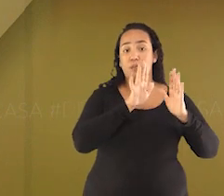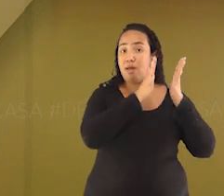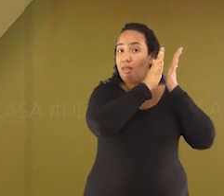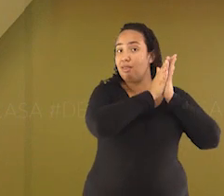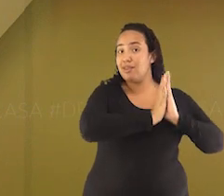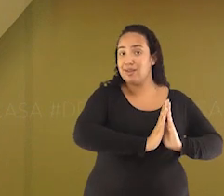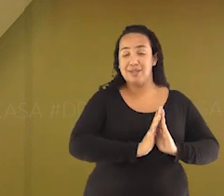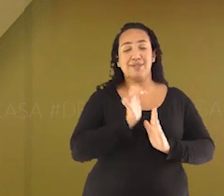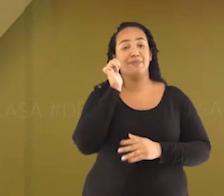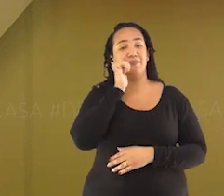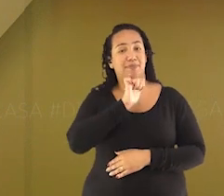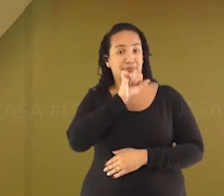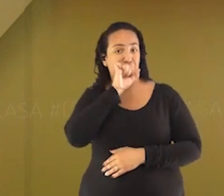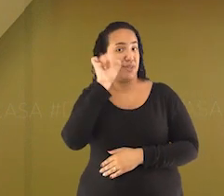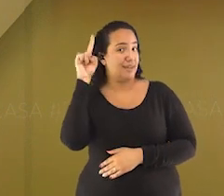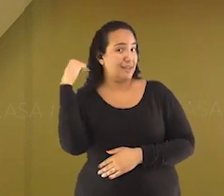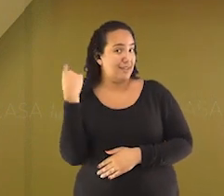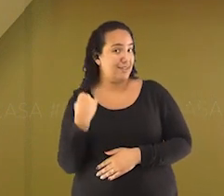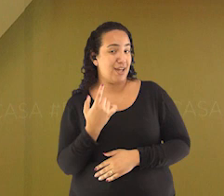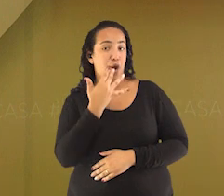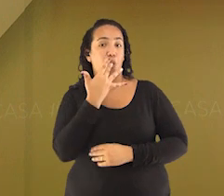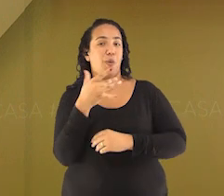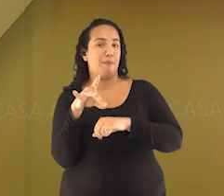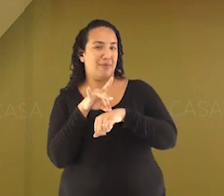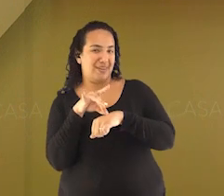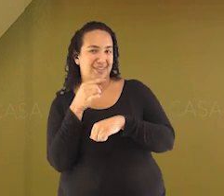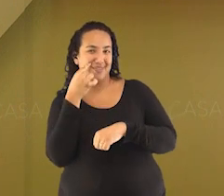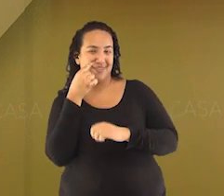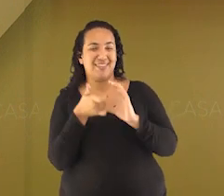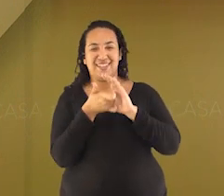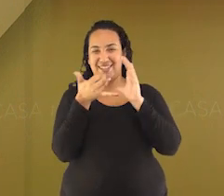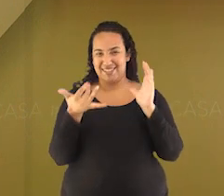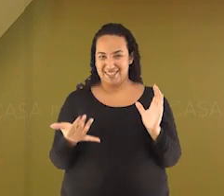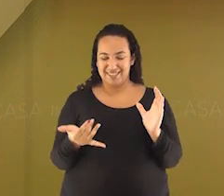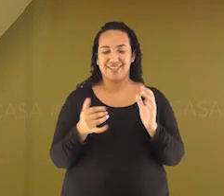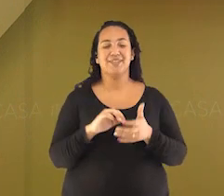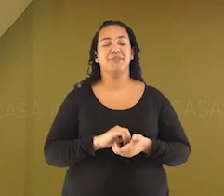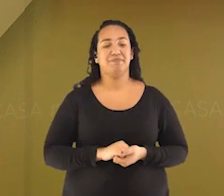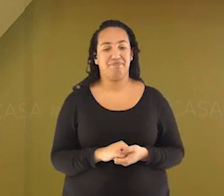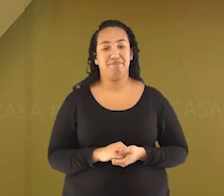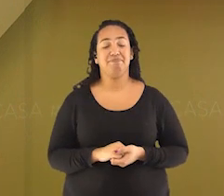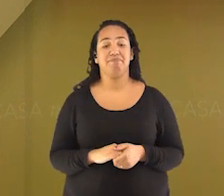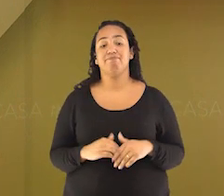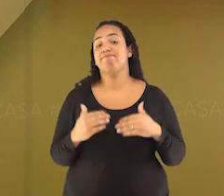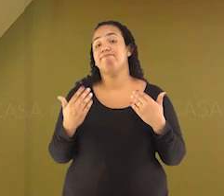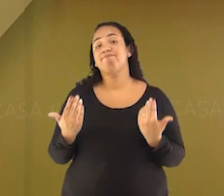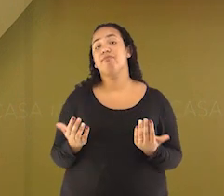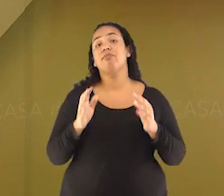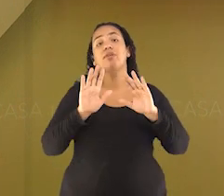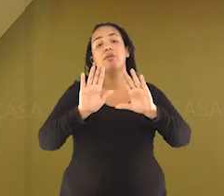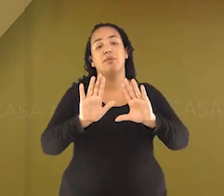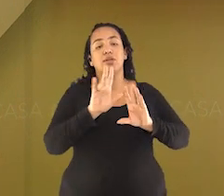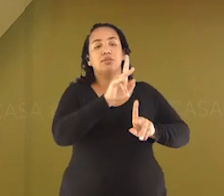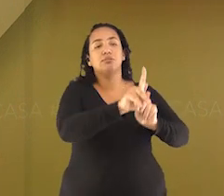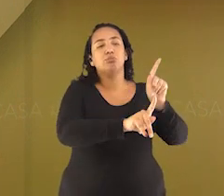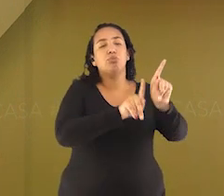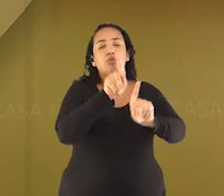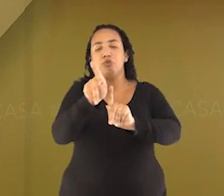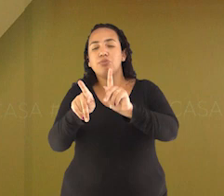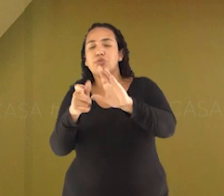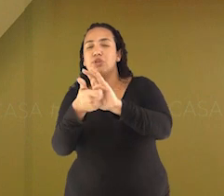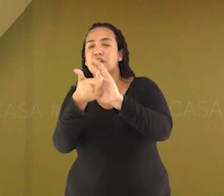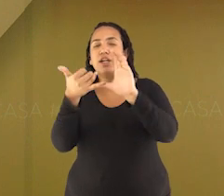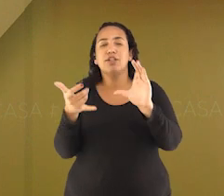dela. Bom, e o que acontece? De onde vêm tantas características, né? De onde vêm tantas diferenças entre os